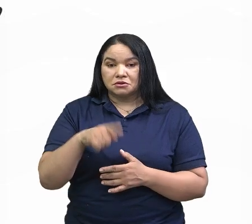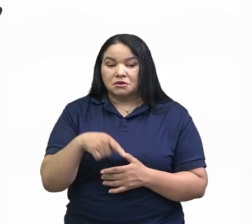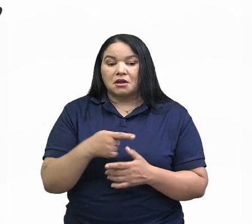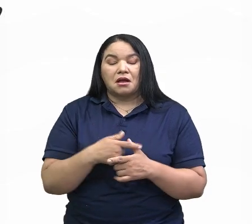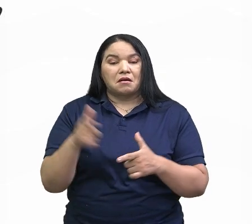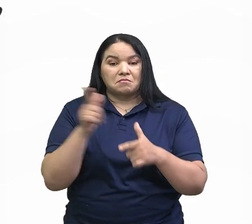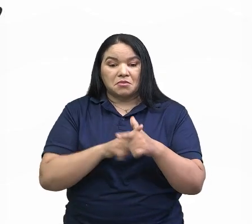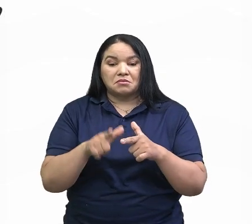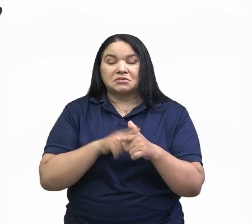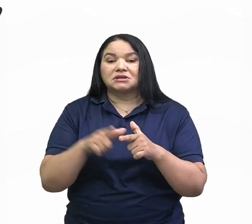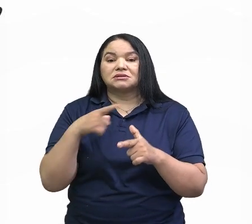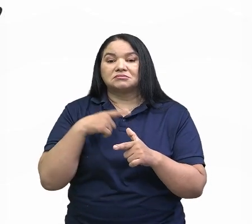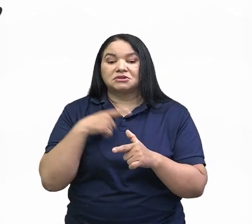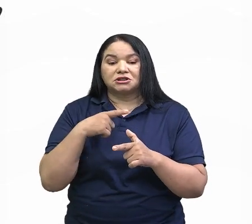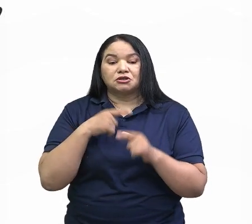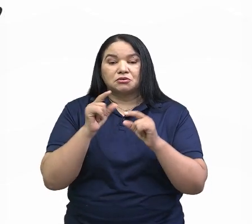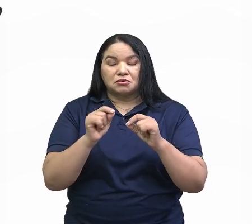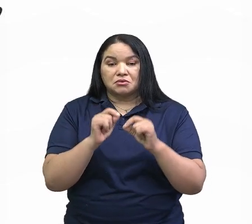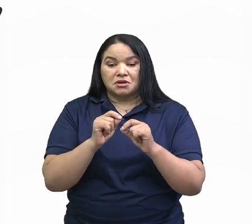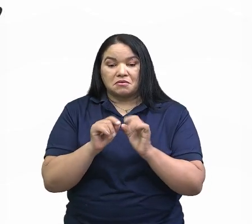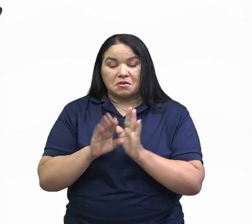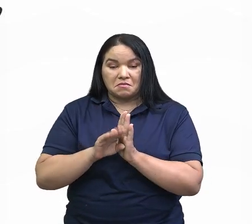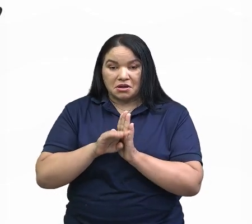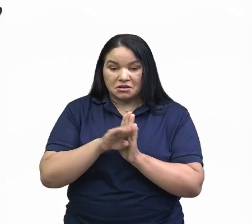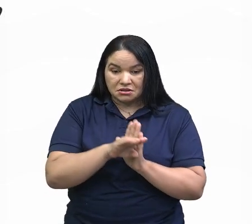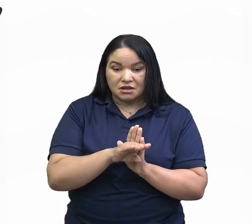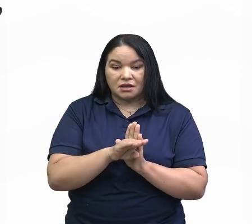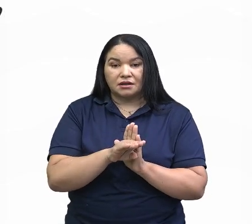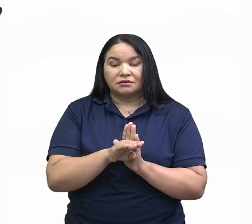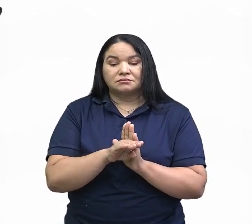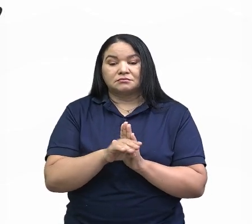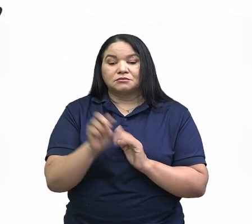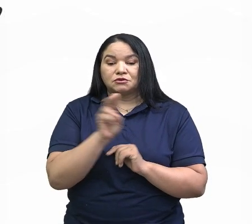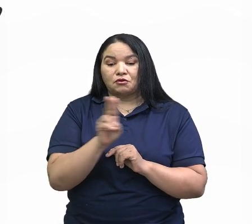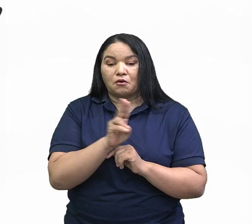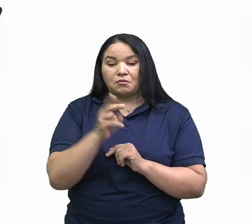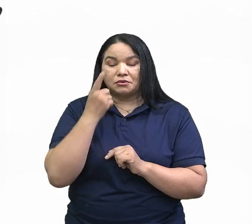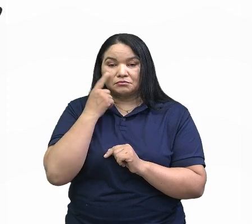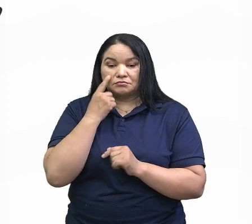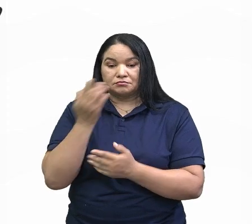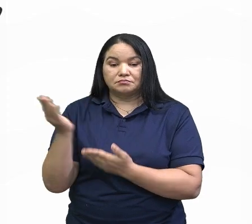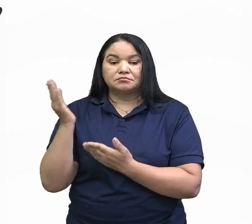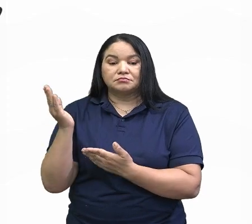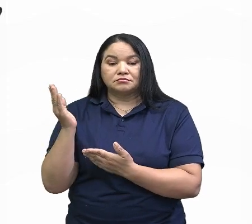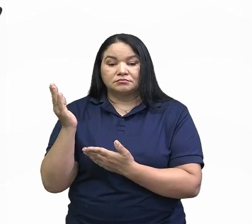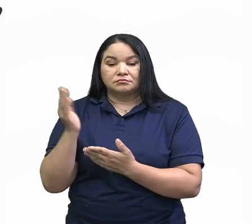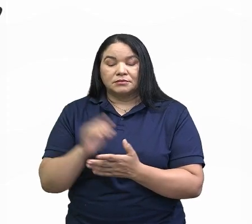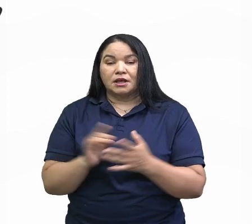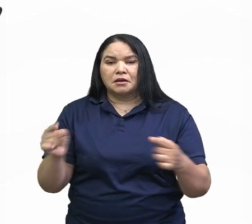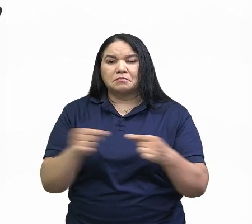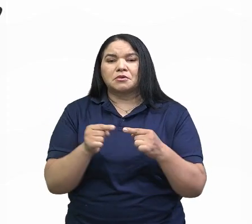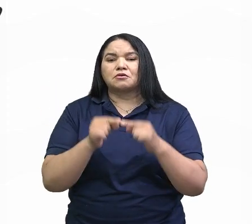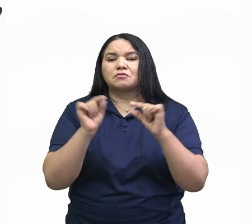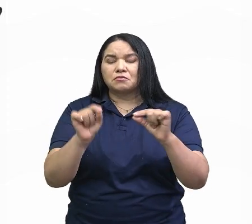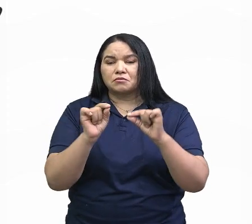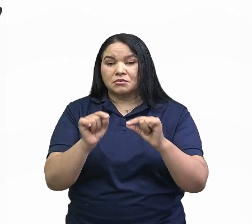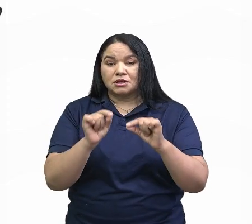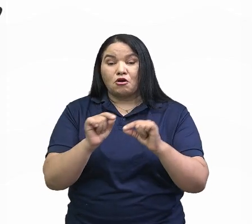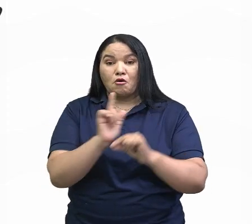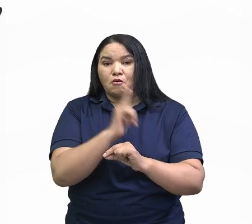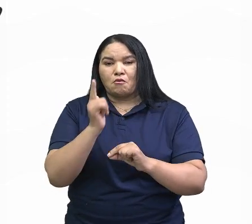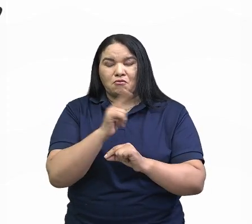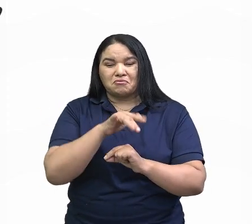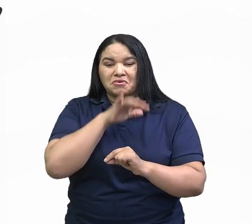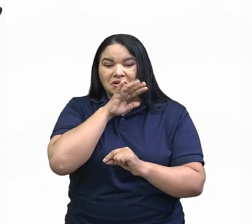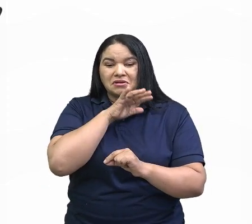o micro-organismo, que é uma bactéria, que é a leptospira. Essa leptospira está relacionada ali com um outro animal, que a gente vai